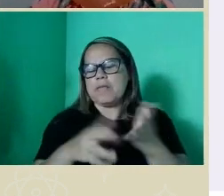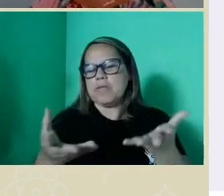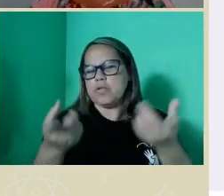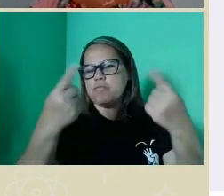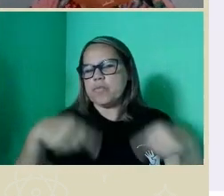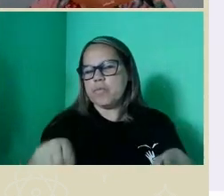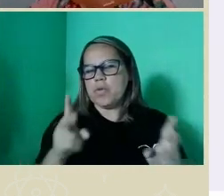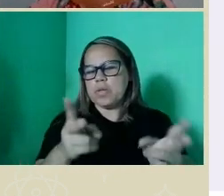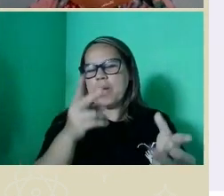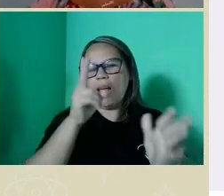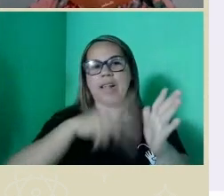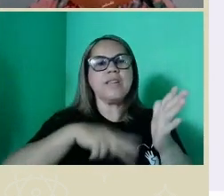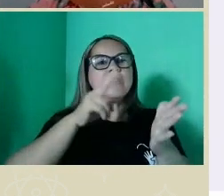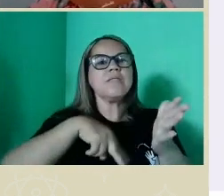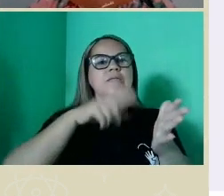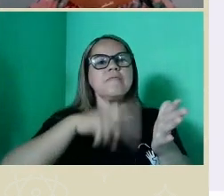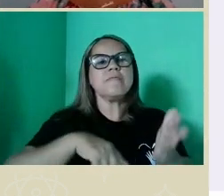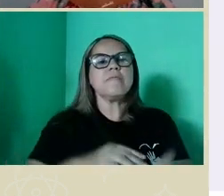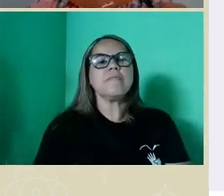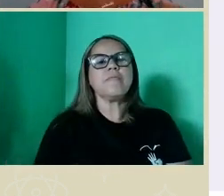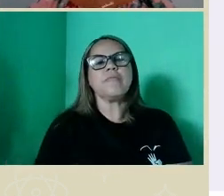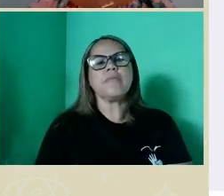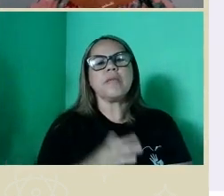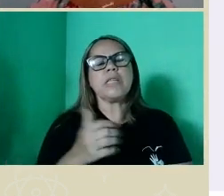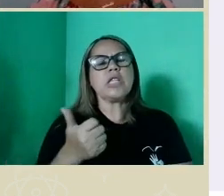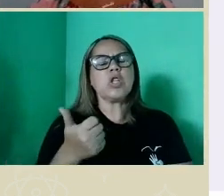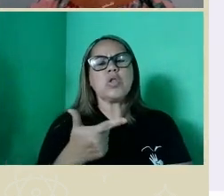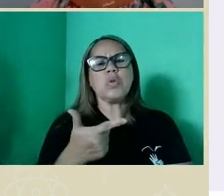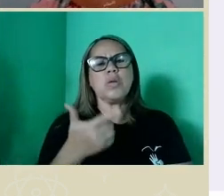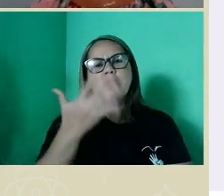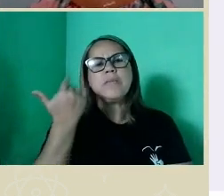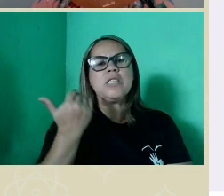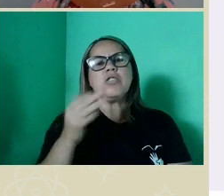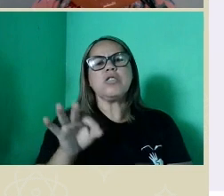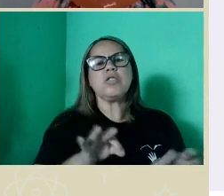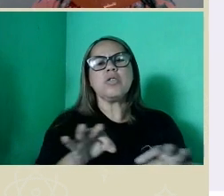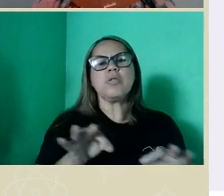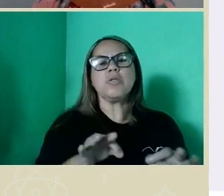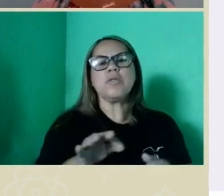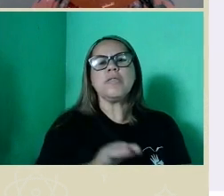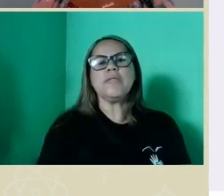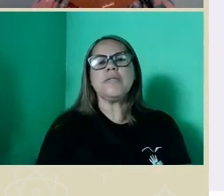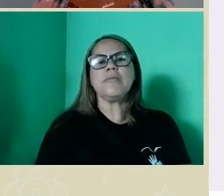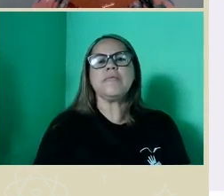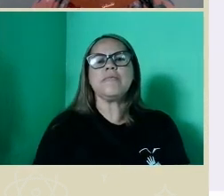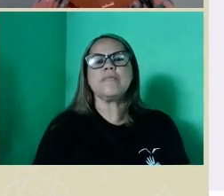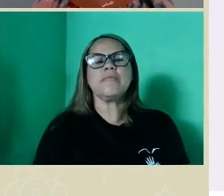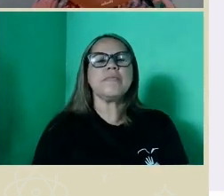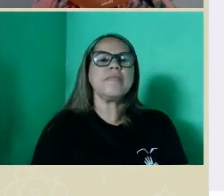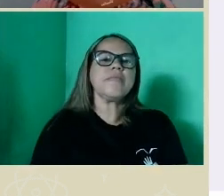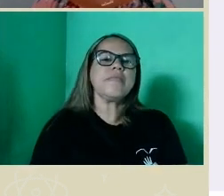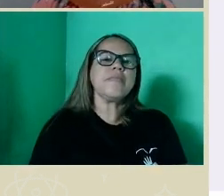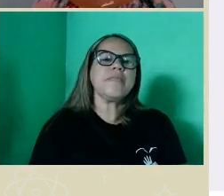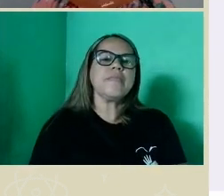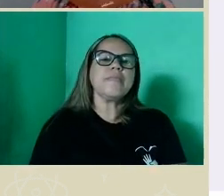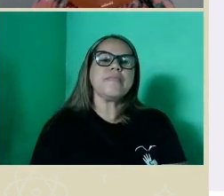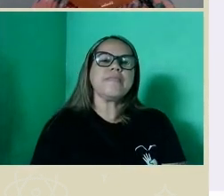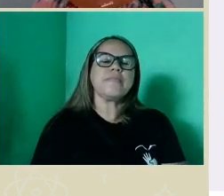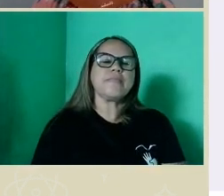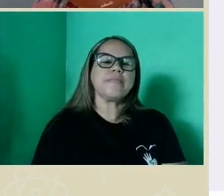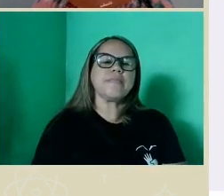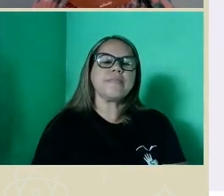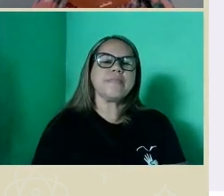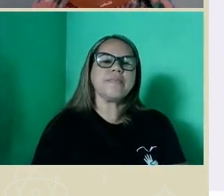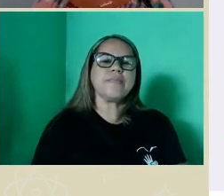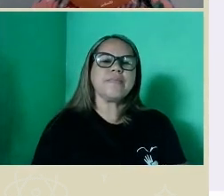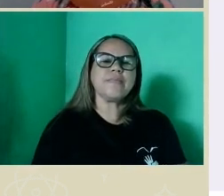leitura em total doze pessoas e suas organizações a chamada docena de desinformação são responsáveis de